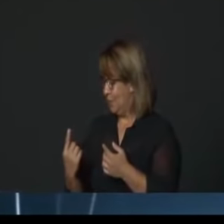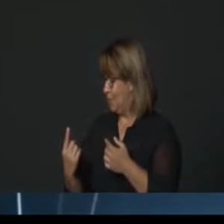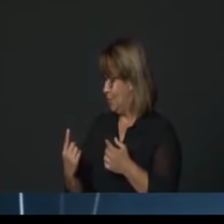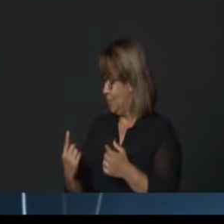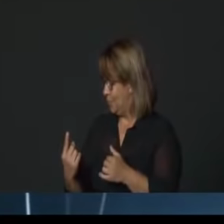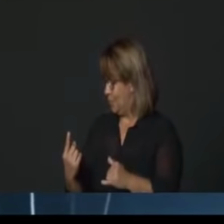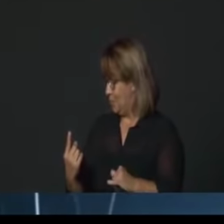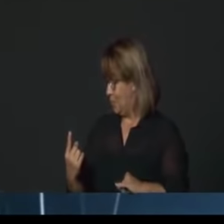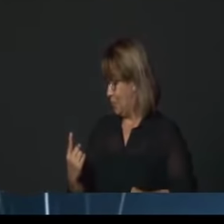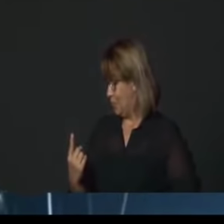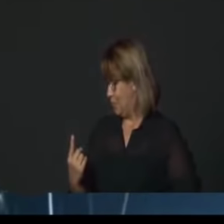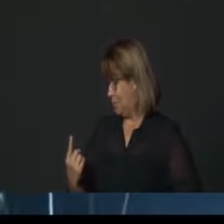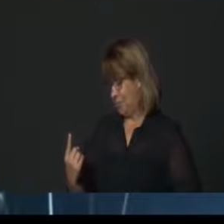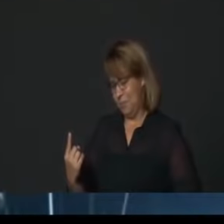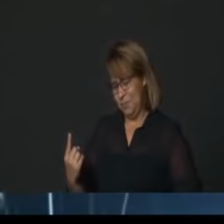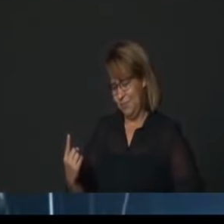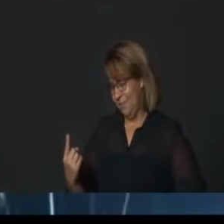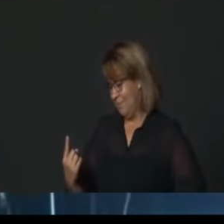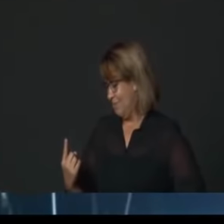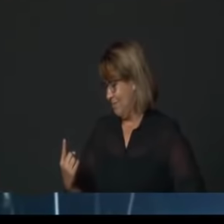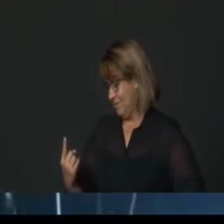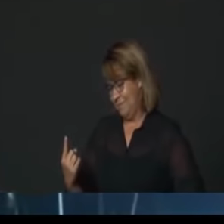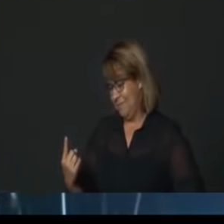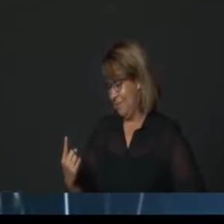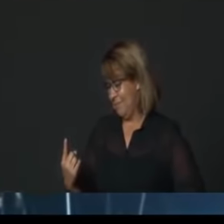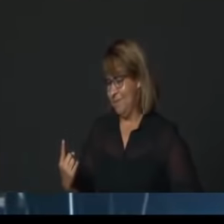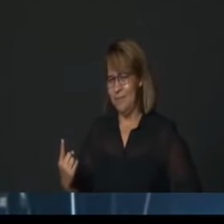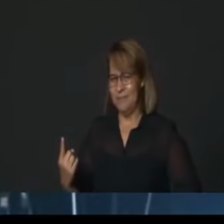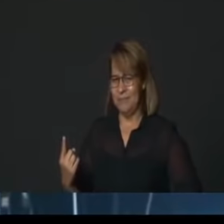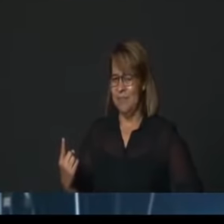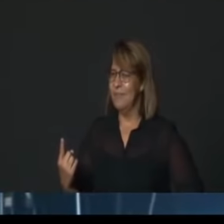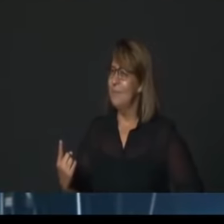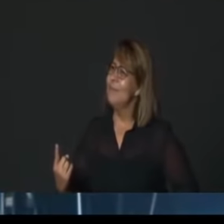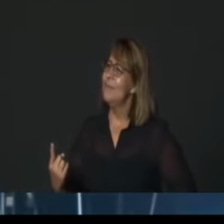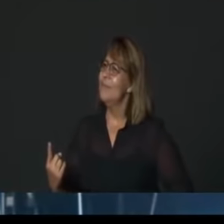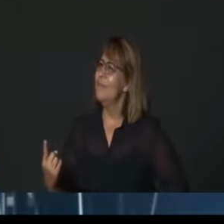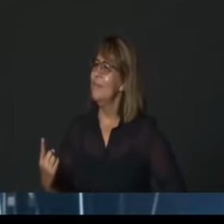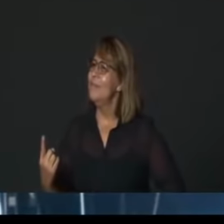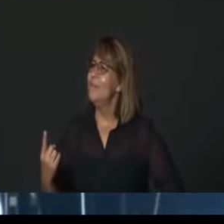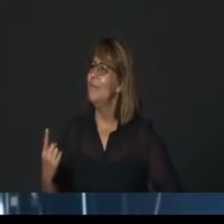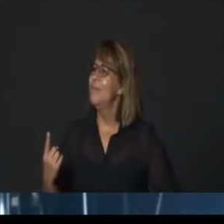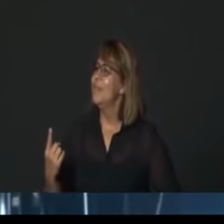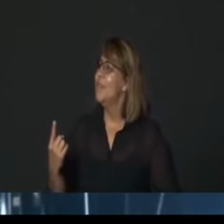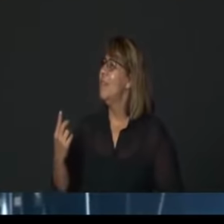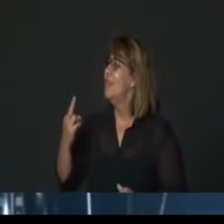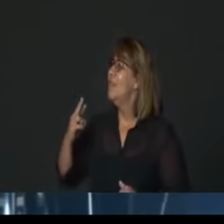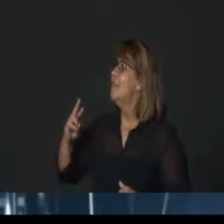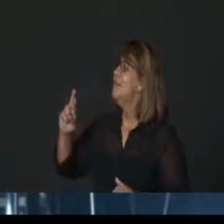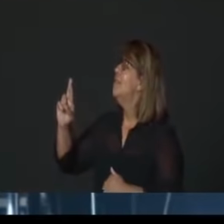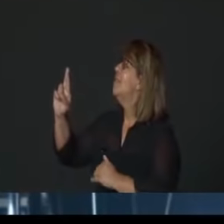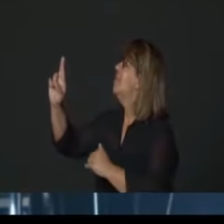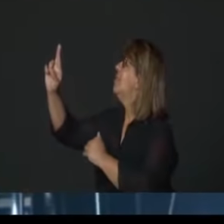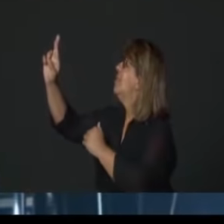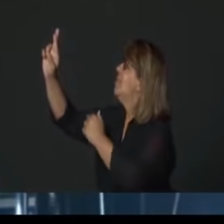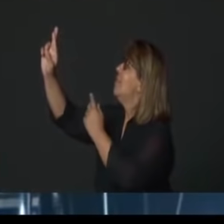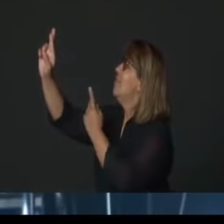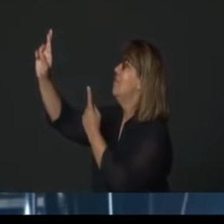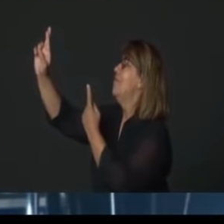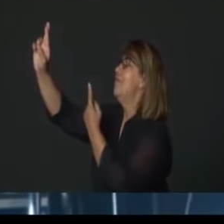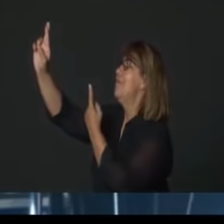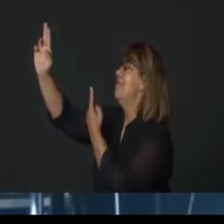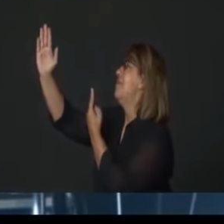uma alma. Você diz, Senhor, por que não muda esse